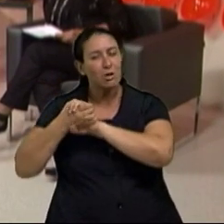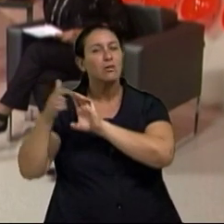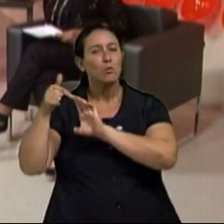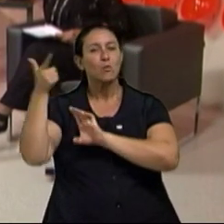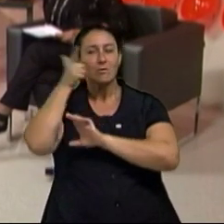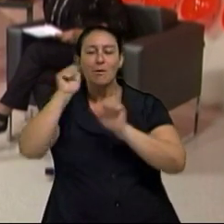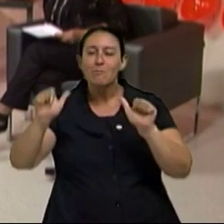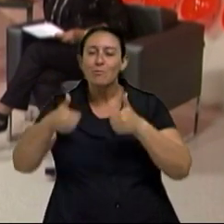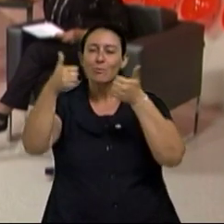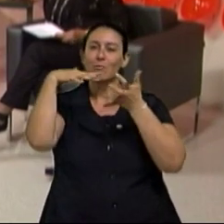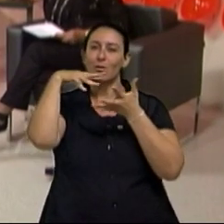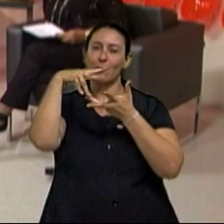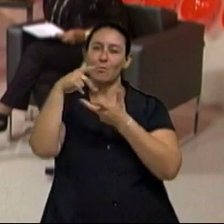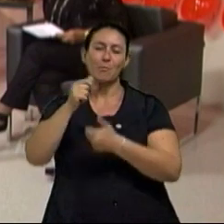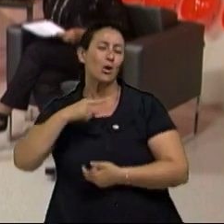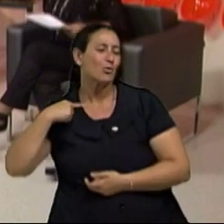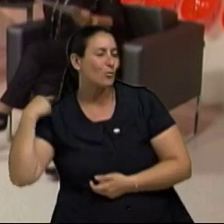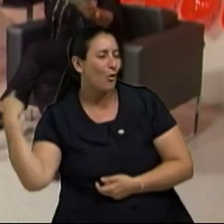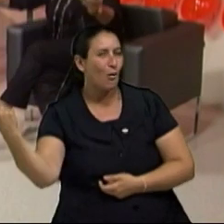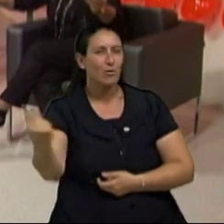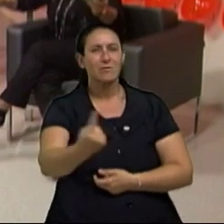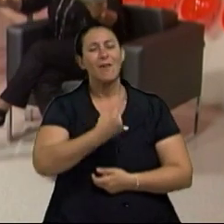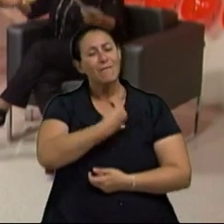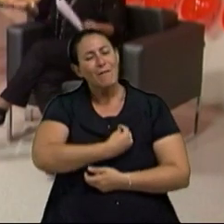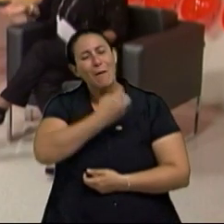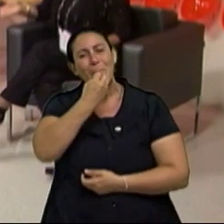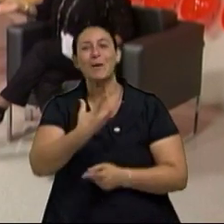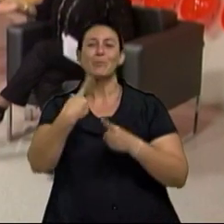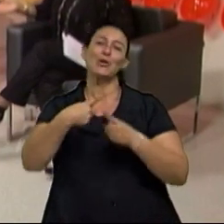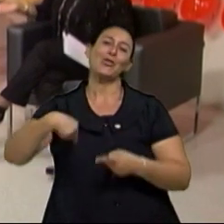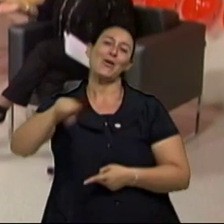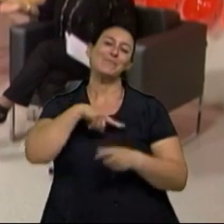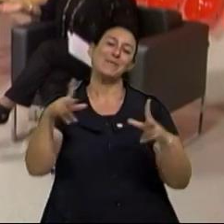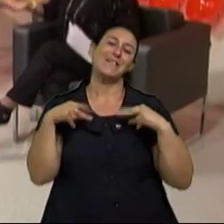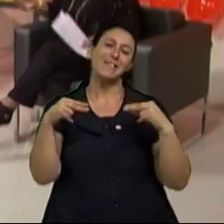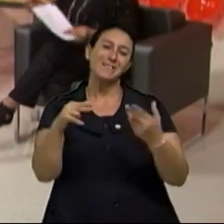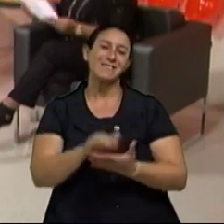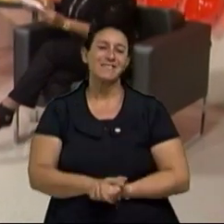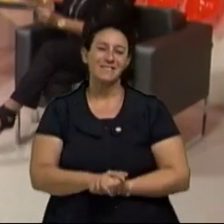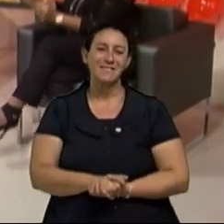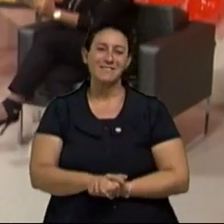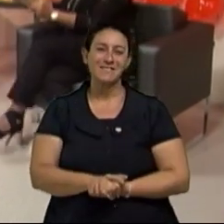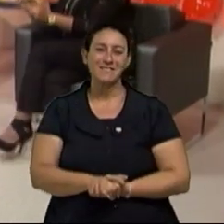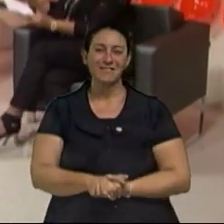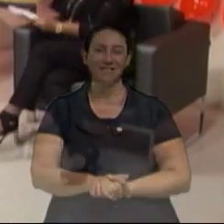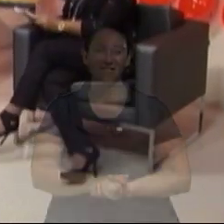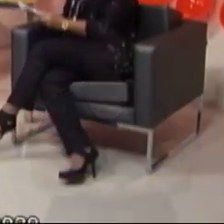gente consegue um mundo melhor para todos nós. Viva bem, porque a gente merece, né?